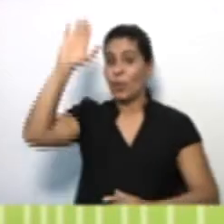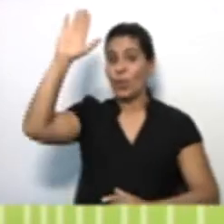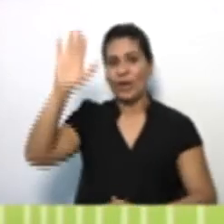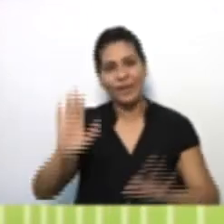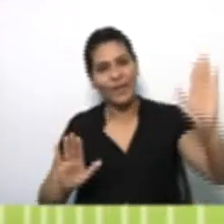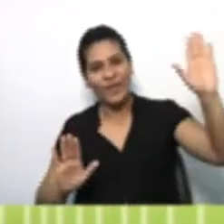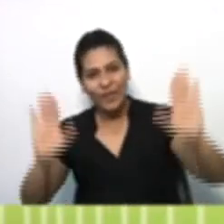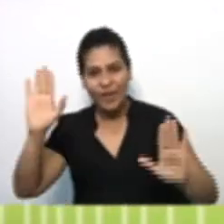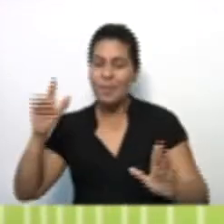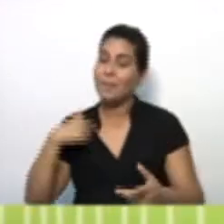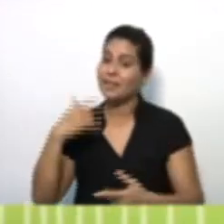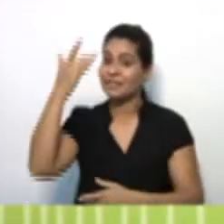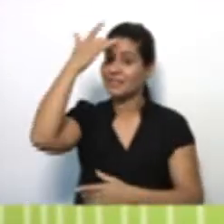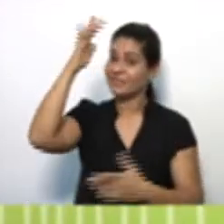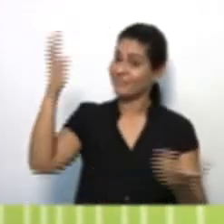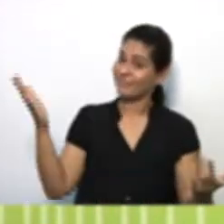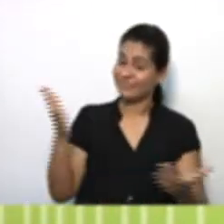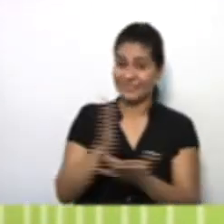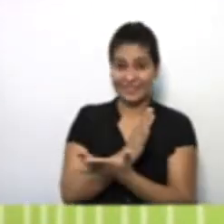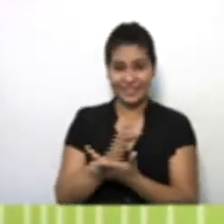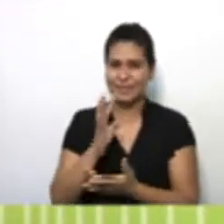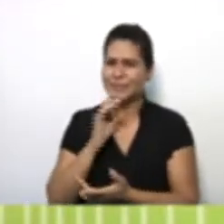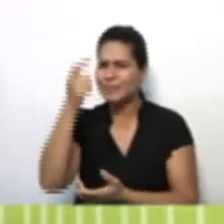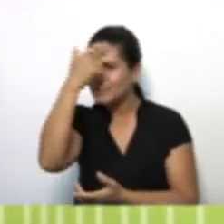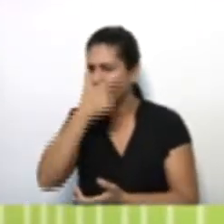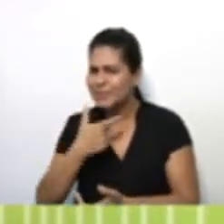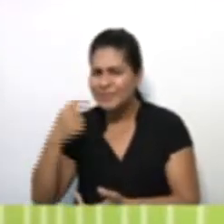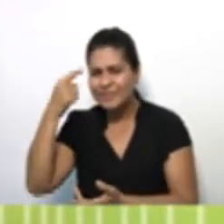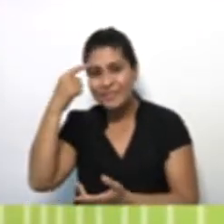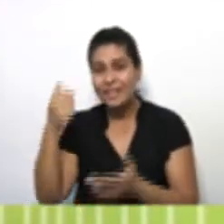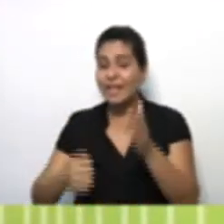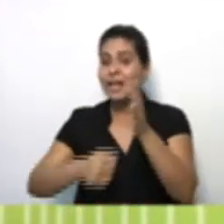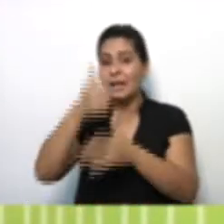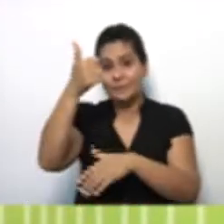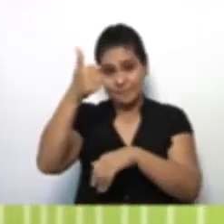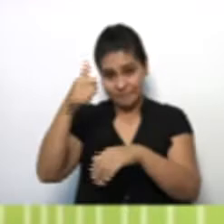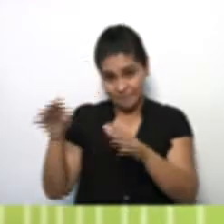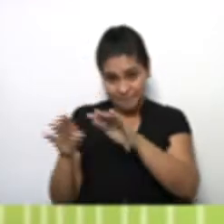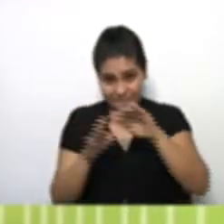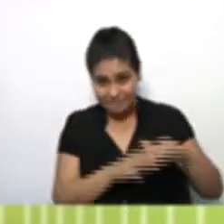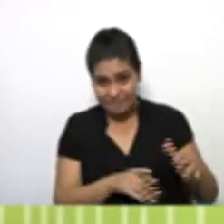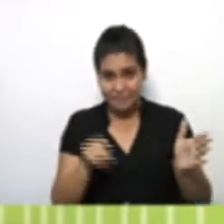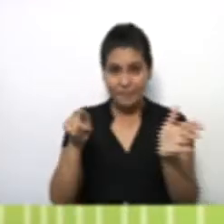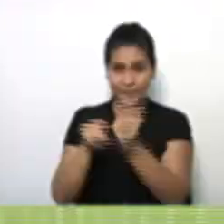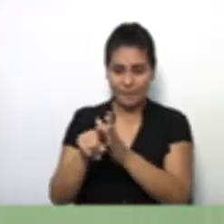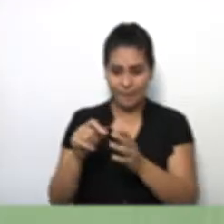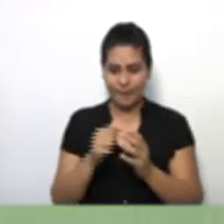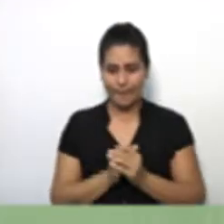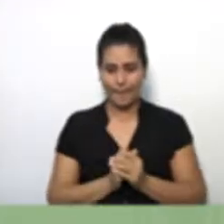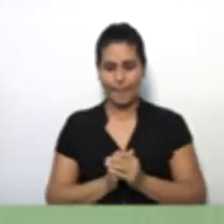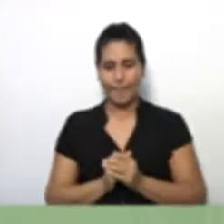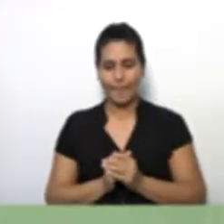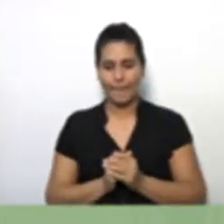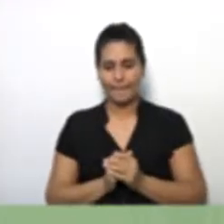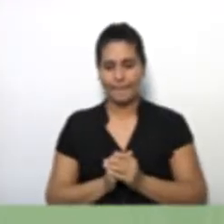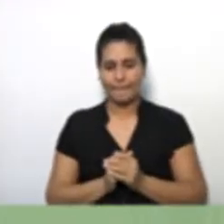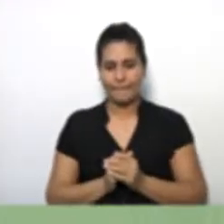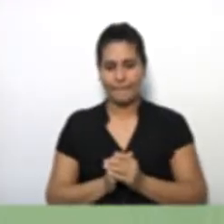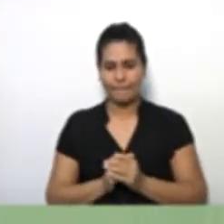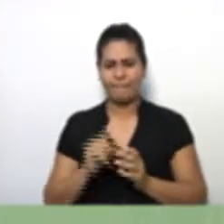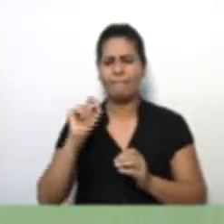deixo de dar um alô, de cumprimentar, não. Vamos então para a primeira pergunta, a primeira questão aqui. Vamos lá? Coloca lá na tela